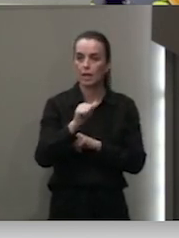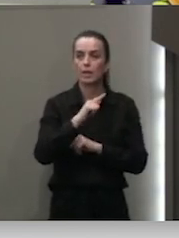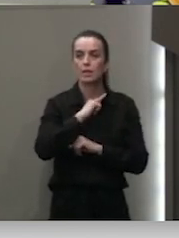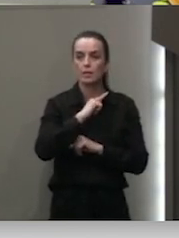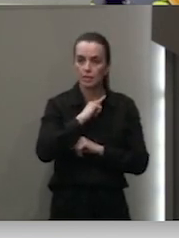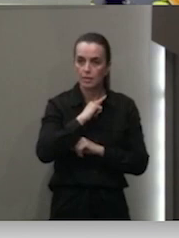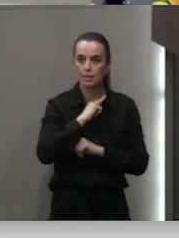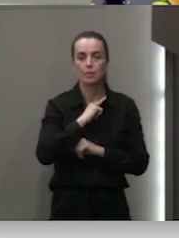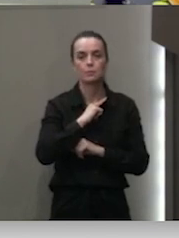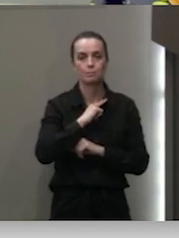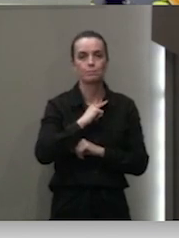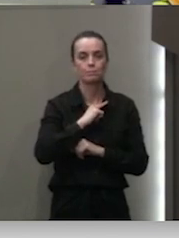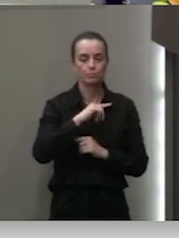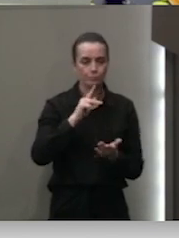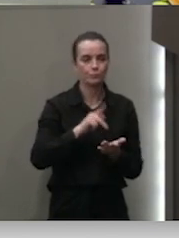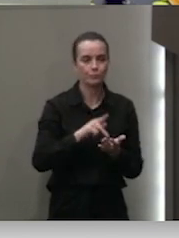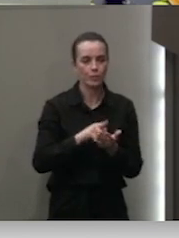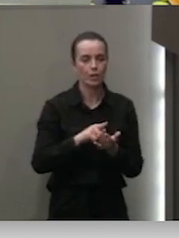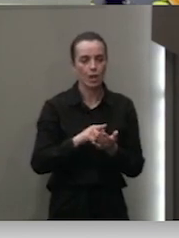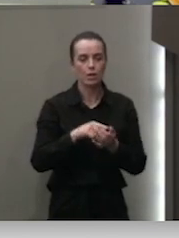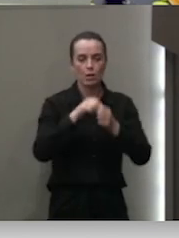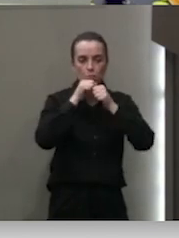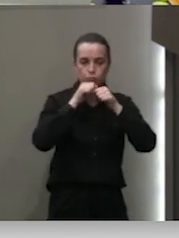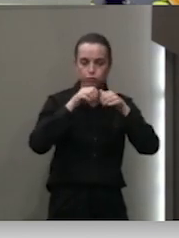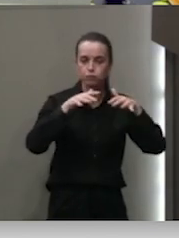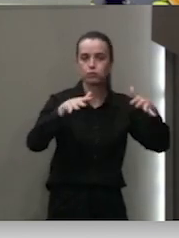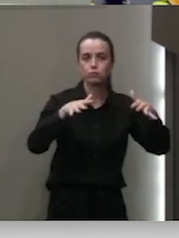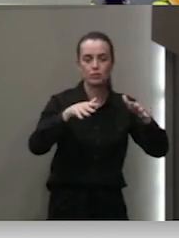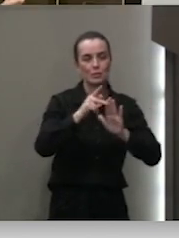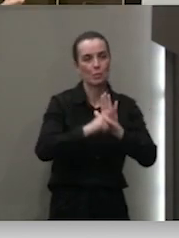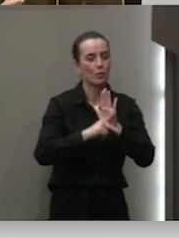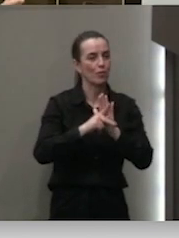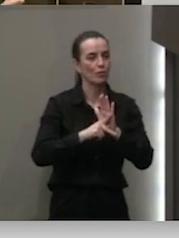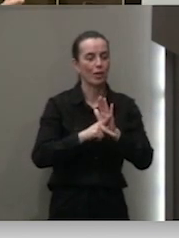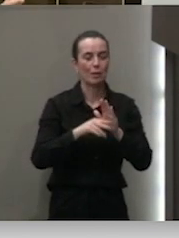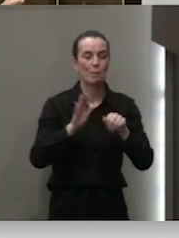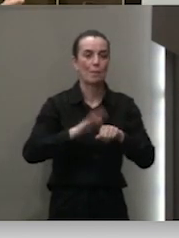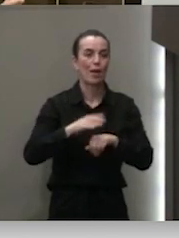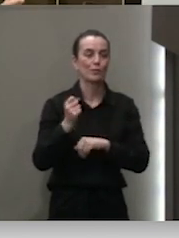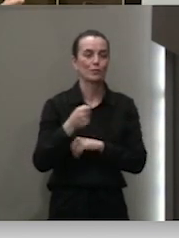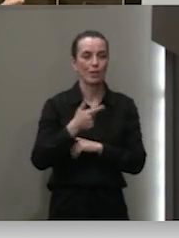ele foi teve uma repercussão maior do que eu podia imaginar